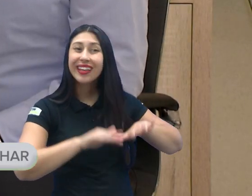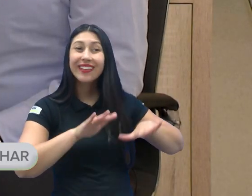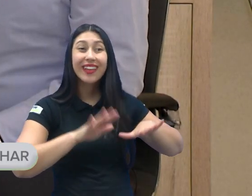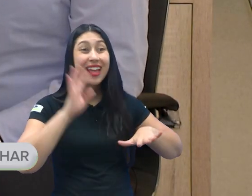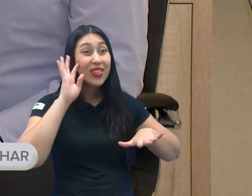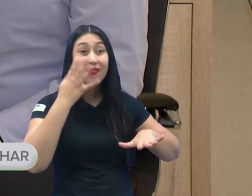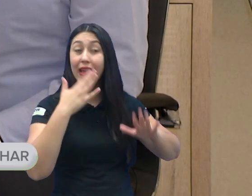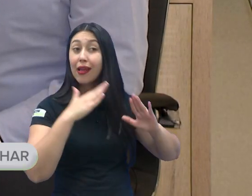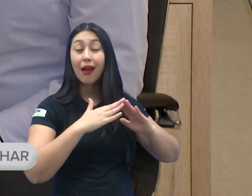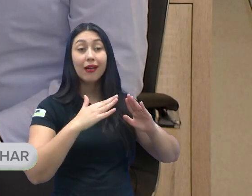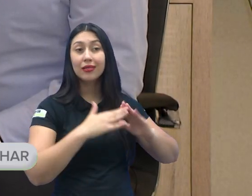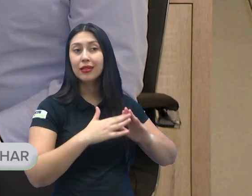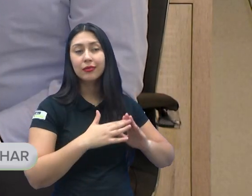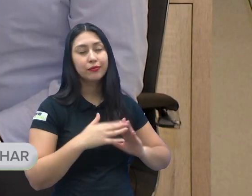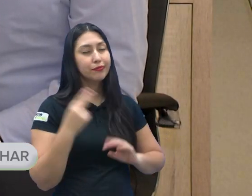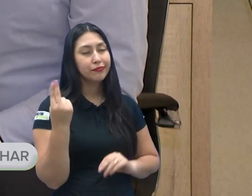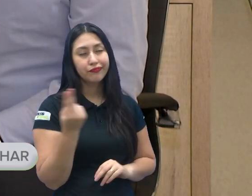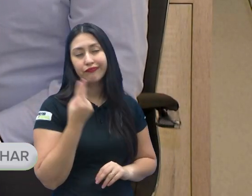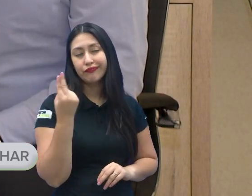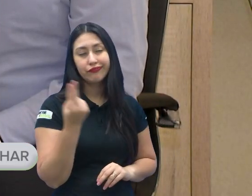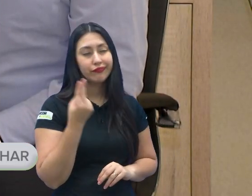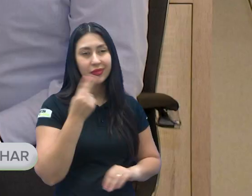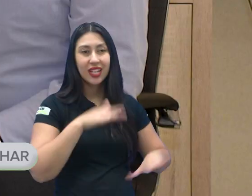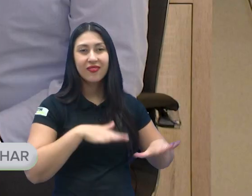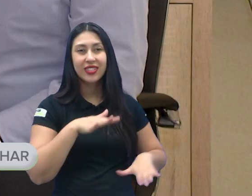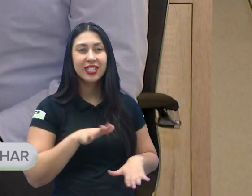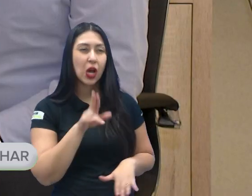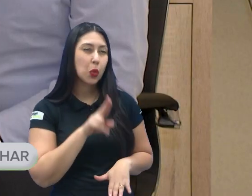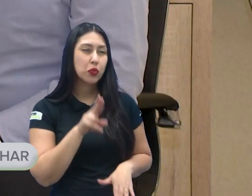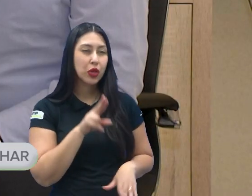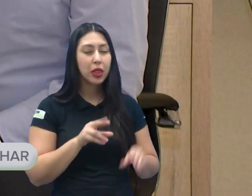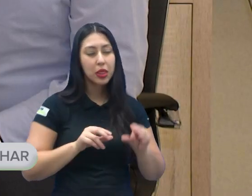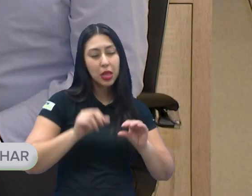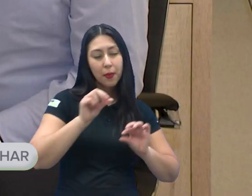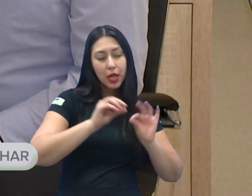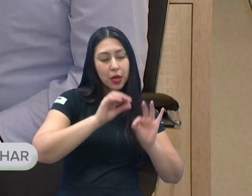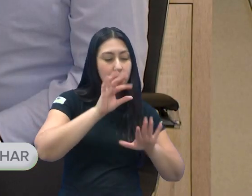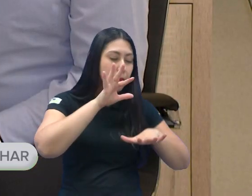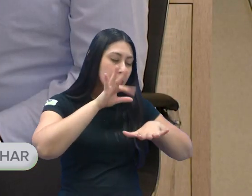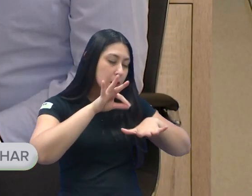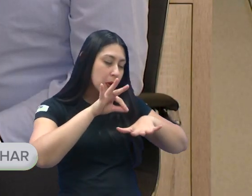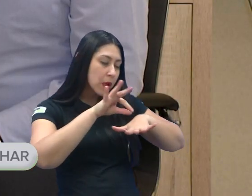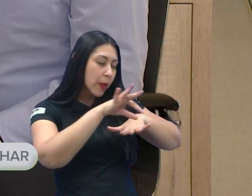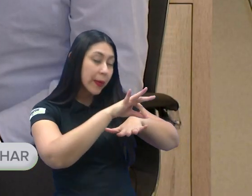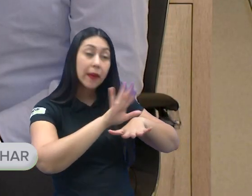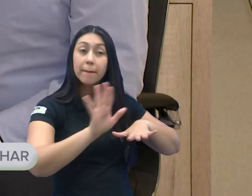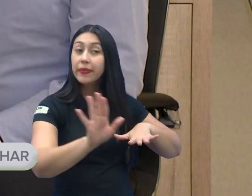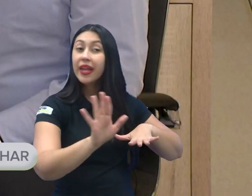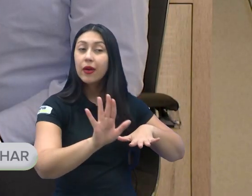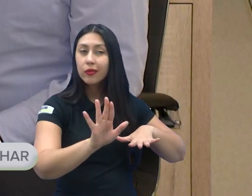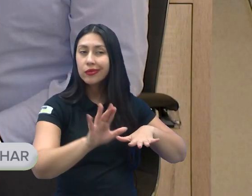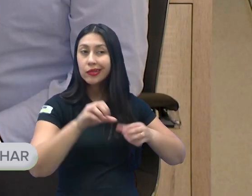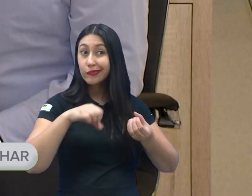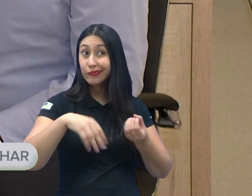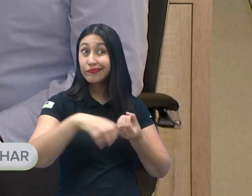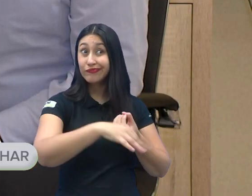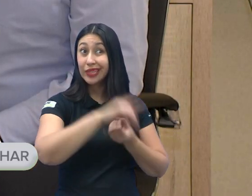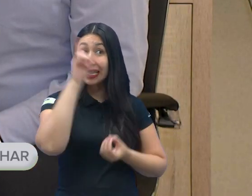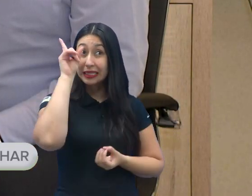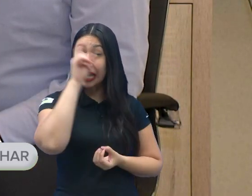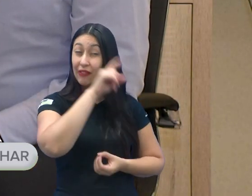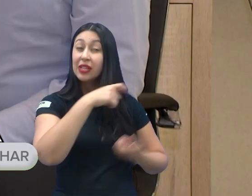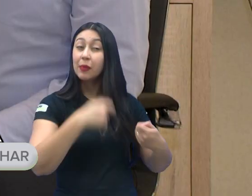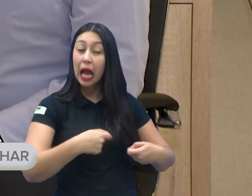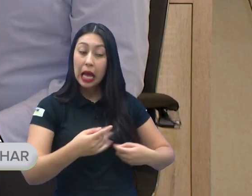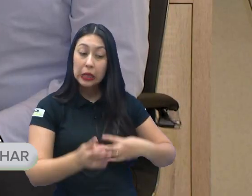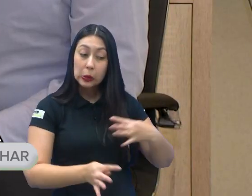tá? As pessoas usam muito remedinho caseiro, mas na verdade o fungo ele é muito persistente, é um tratamento longo e